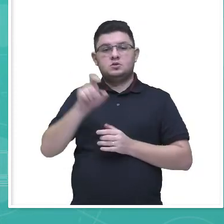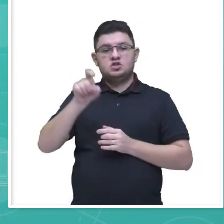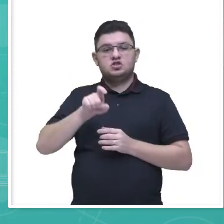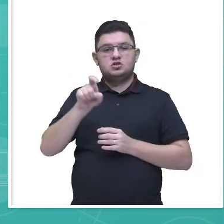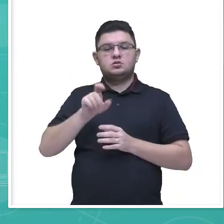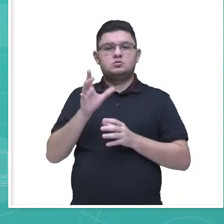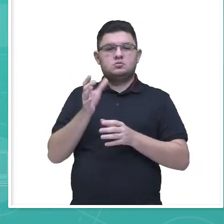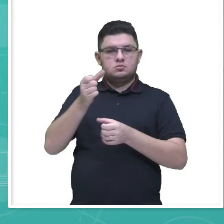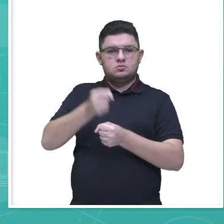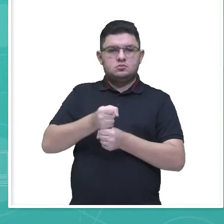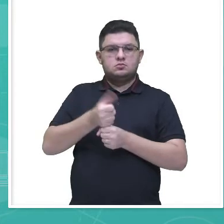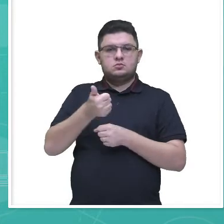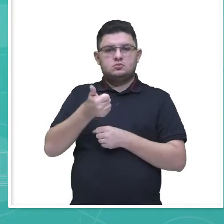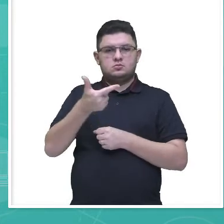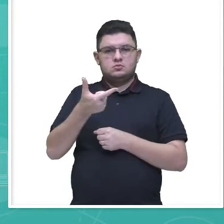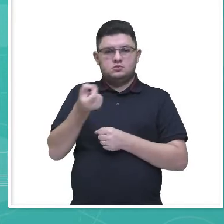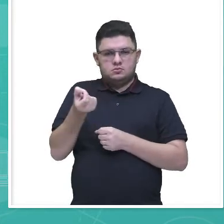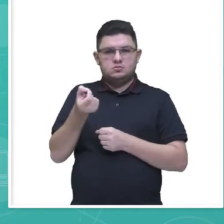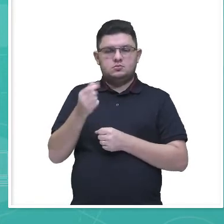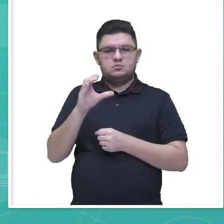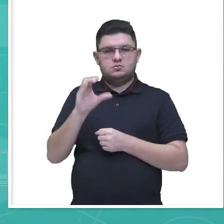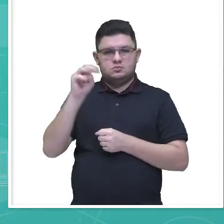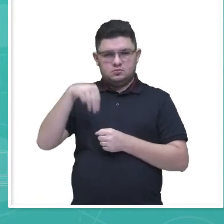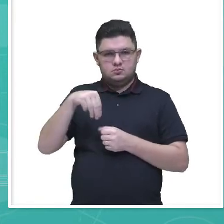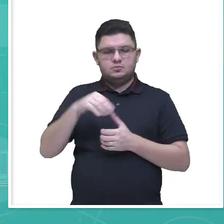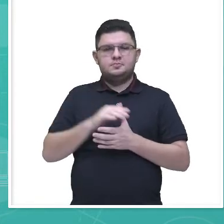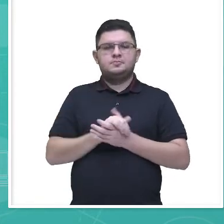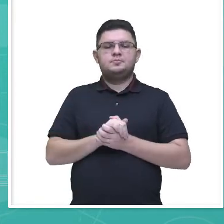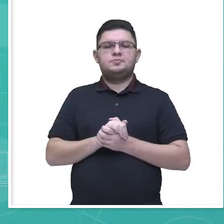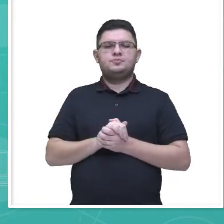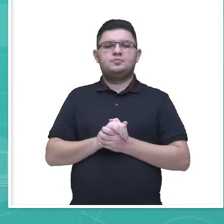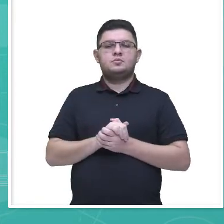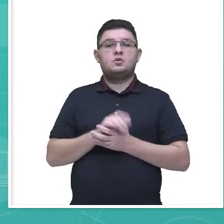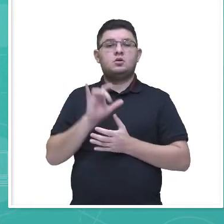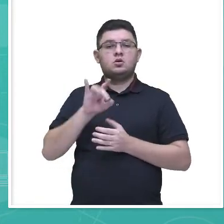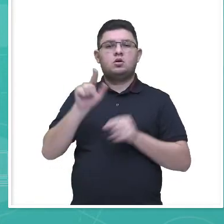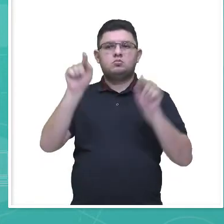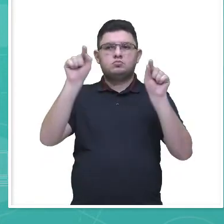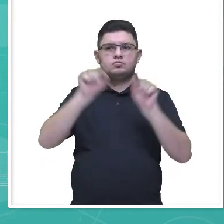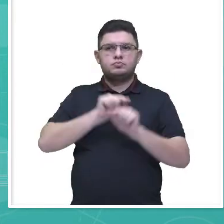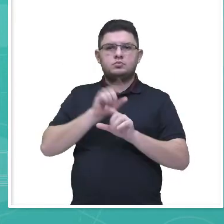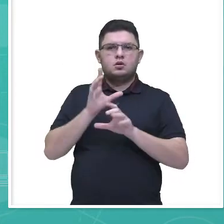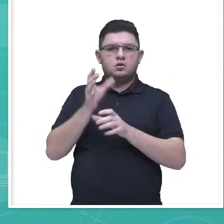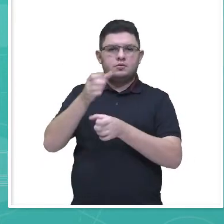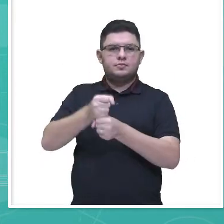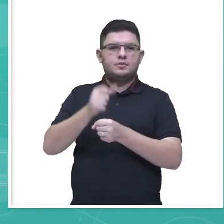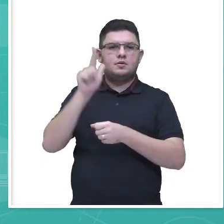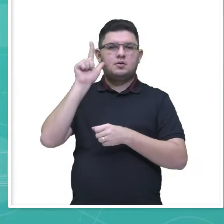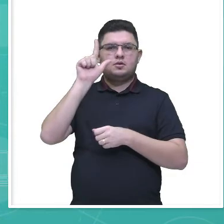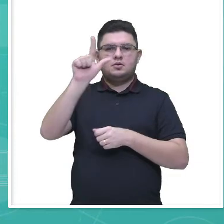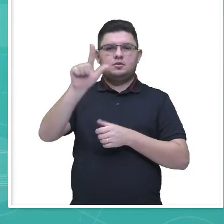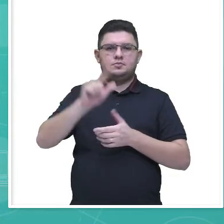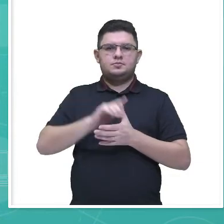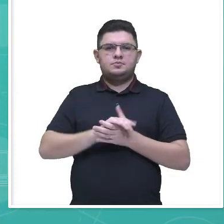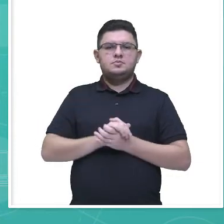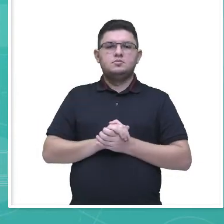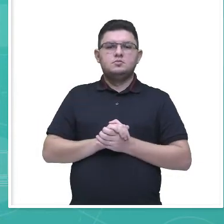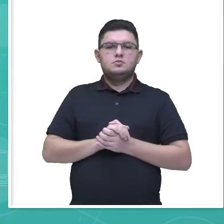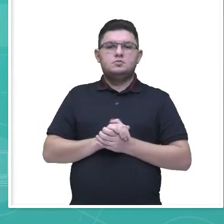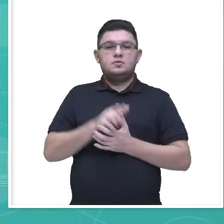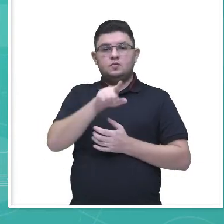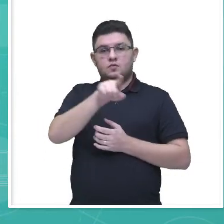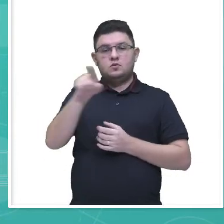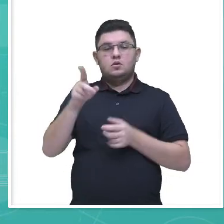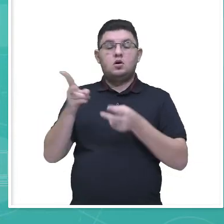120 centímetros, certo? Só aplicar aquela matemática que você já aprendeu anteriormente e você vai